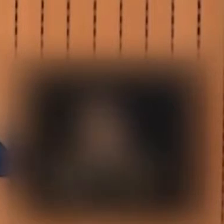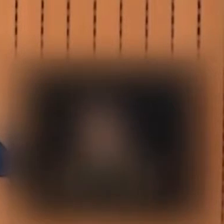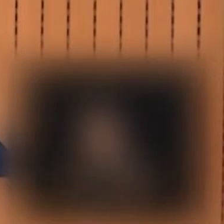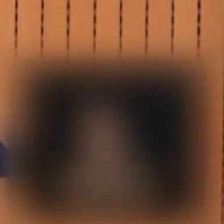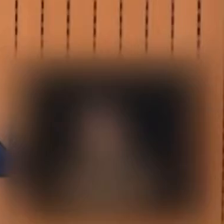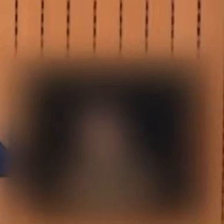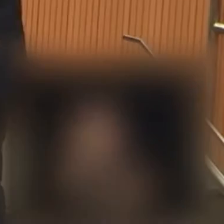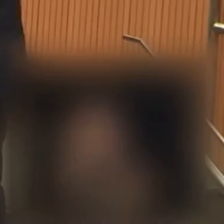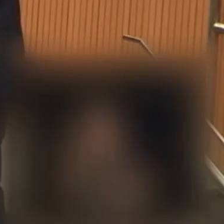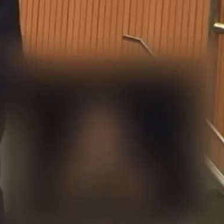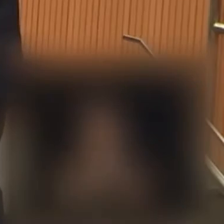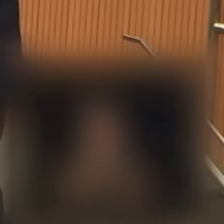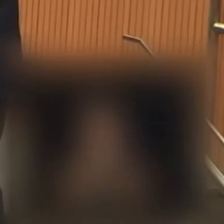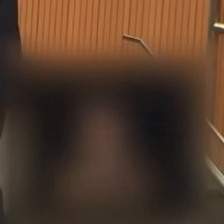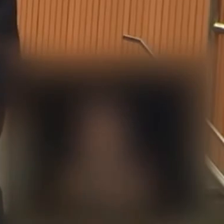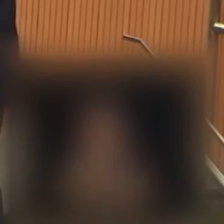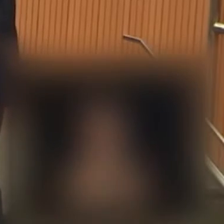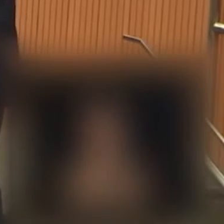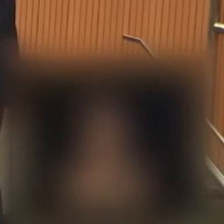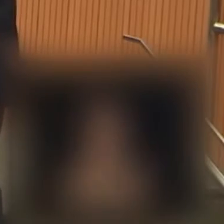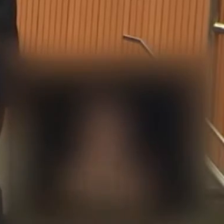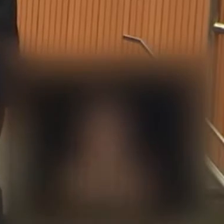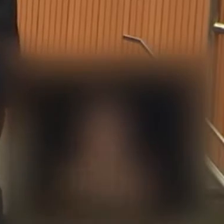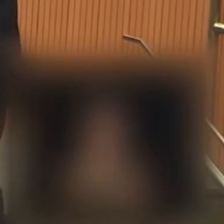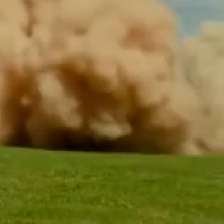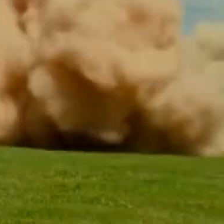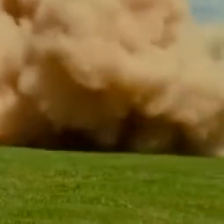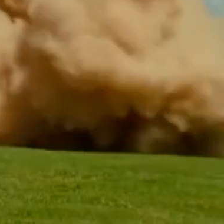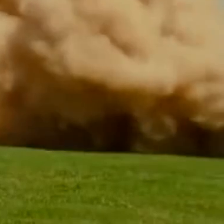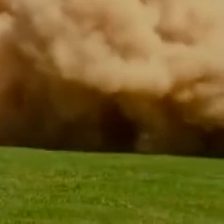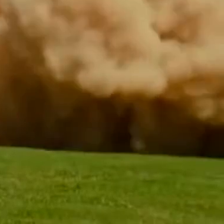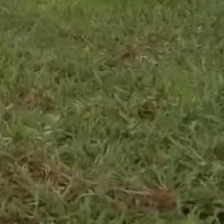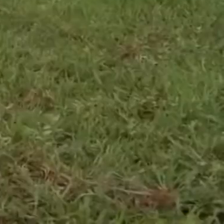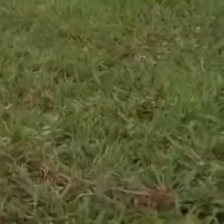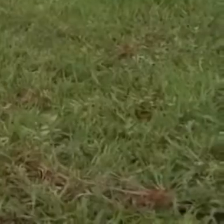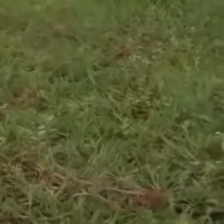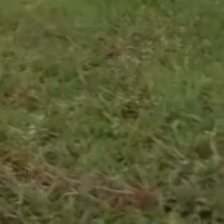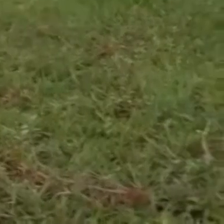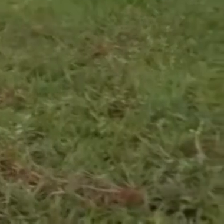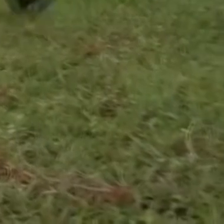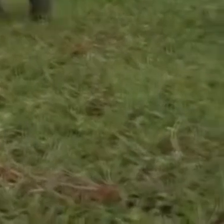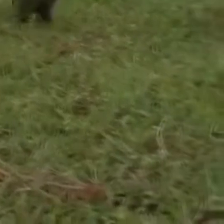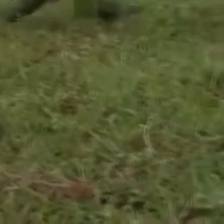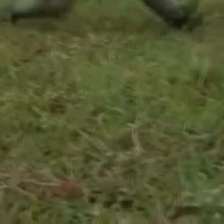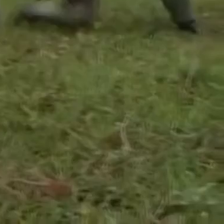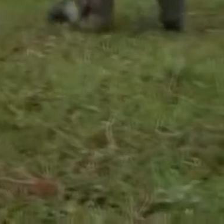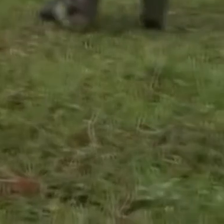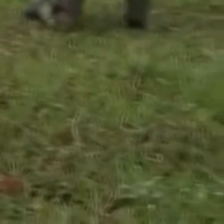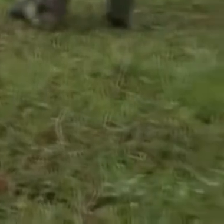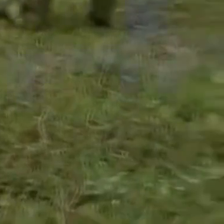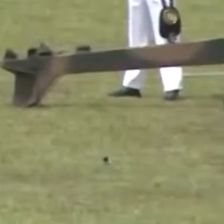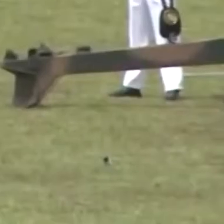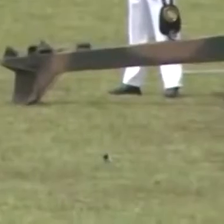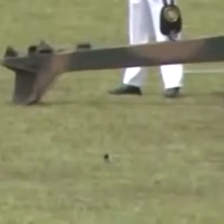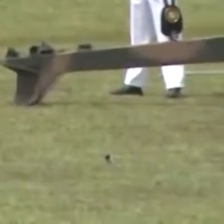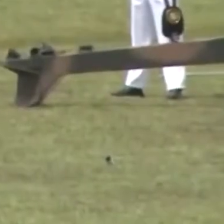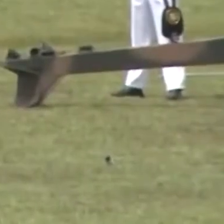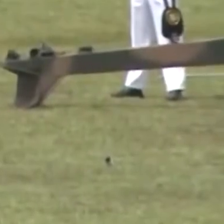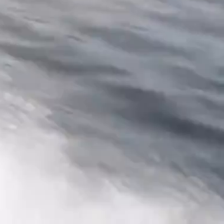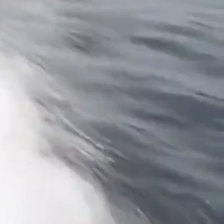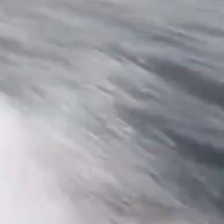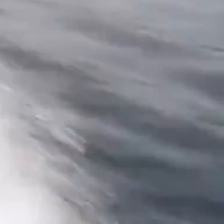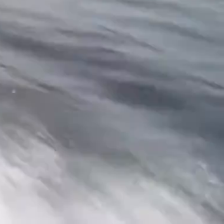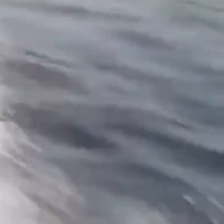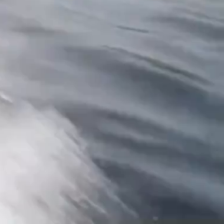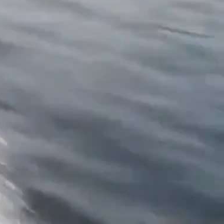reunião solene realizada no plenário da Câmara Municipal de Campinas, prestou homenagem aos militares das Forças Armadas e suas